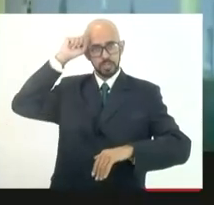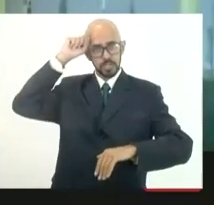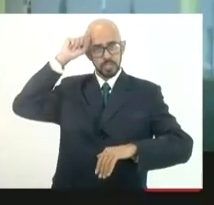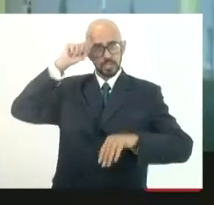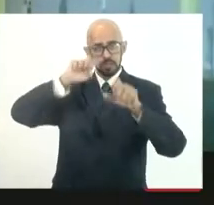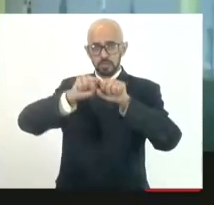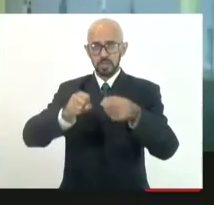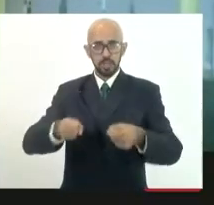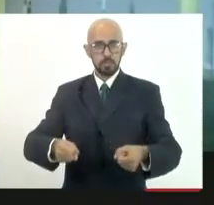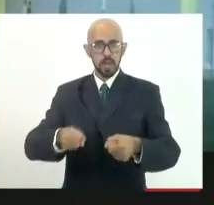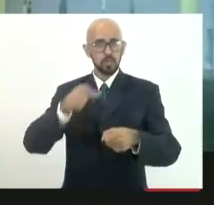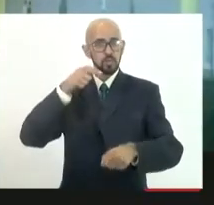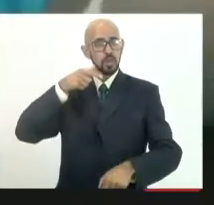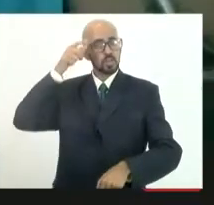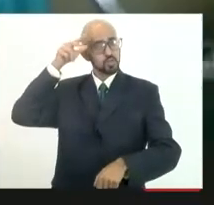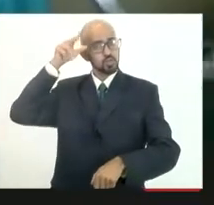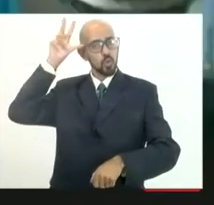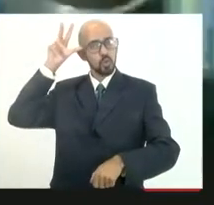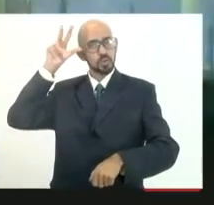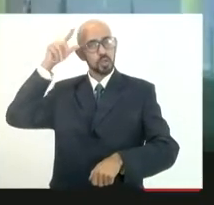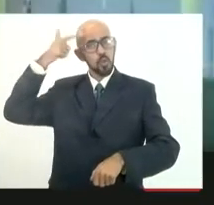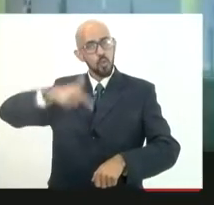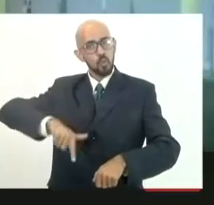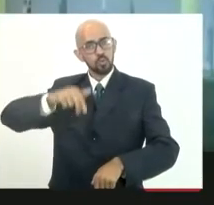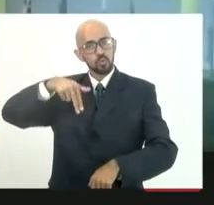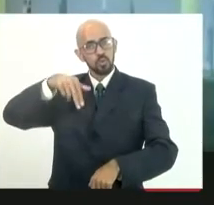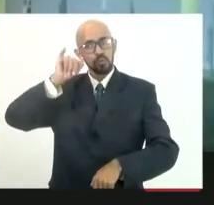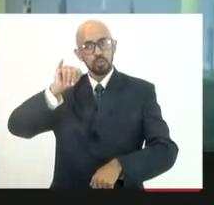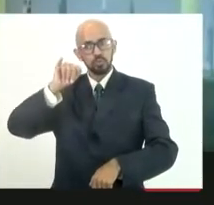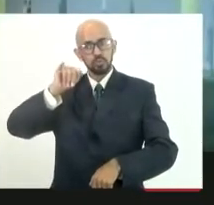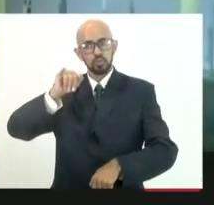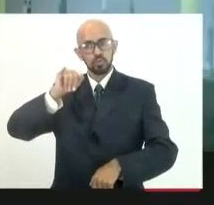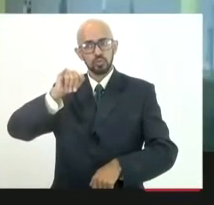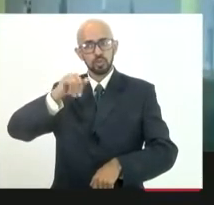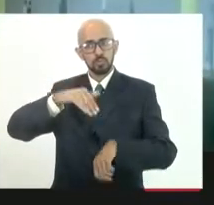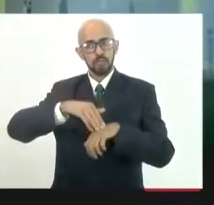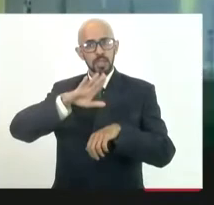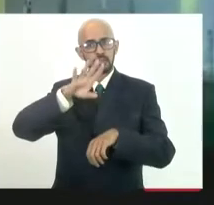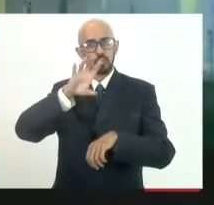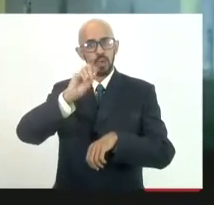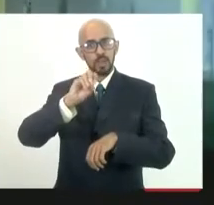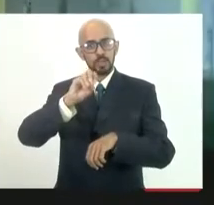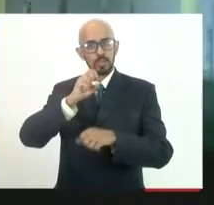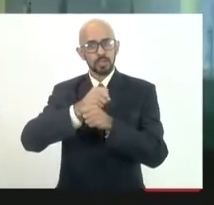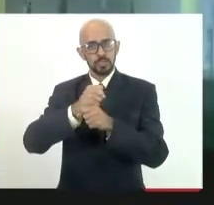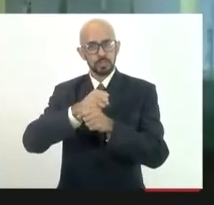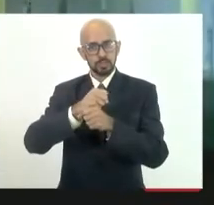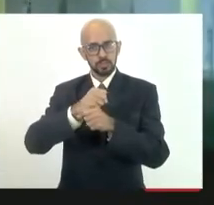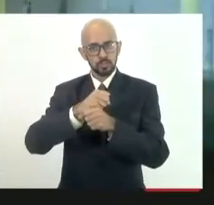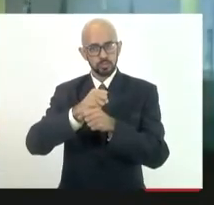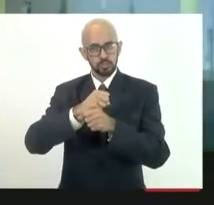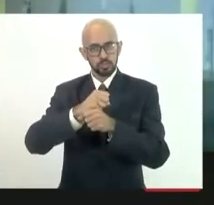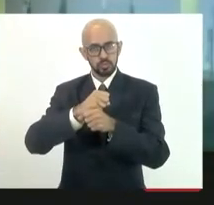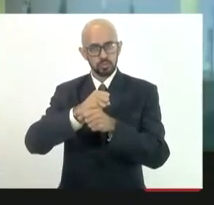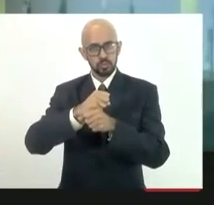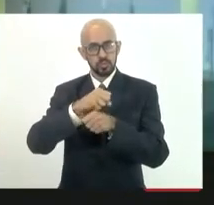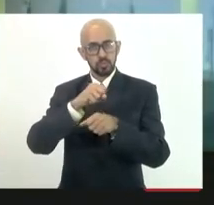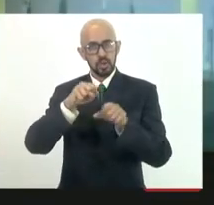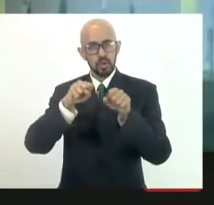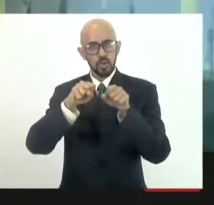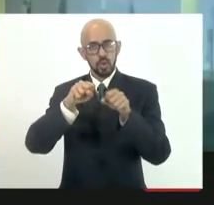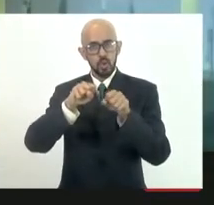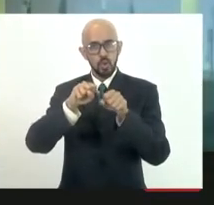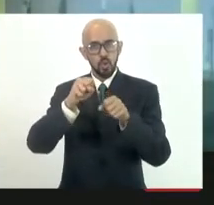Iguaçu. Depois de anos, mais de 40 anos, o zelador construindo a sua